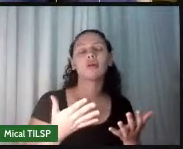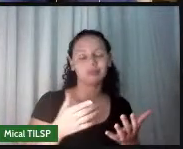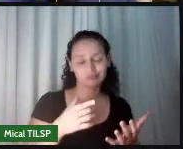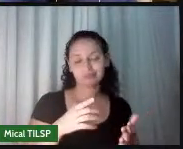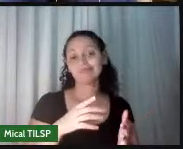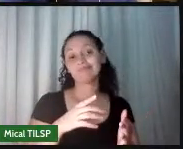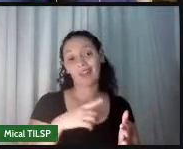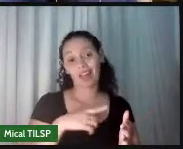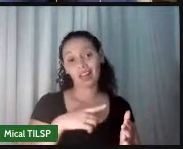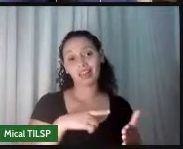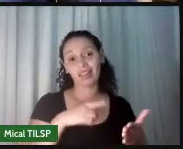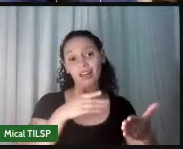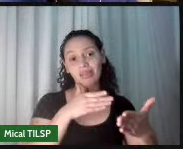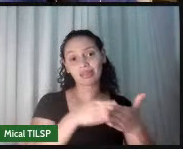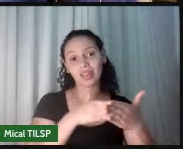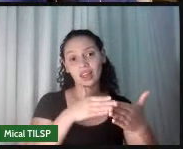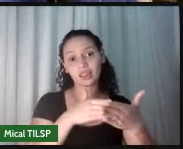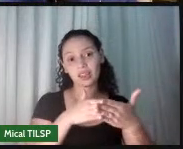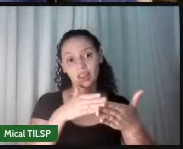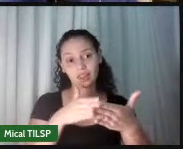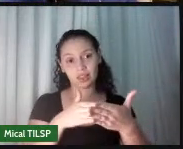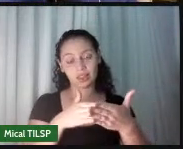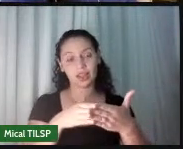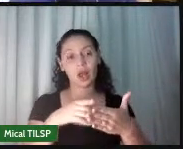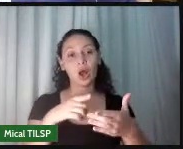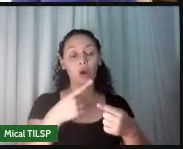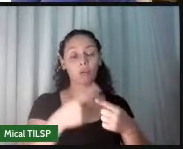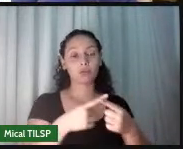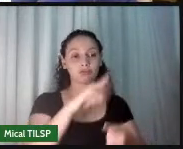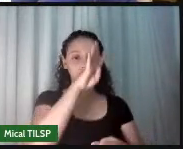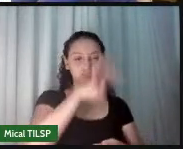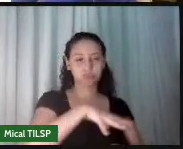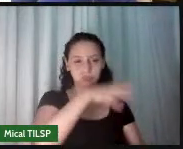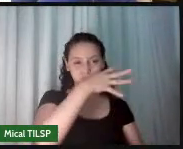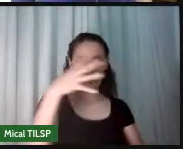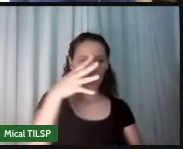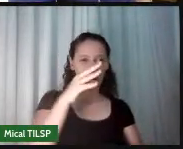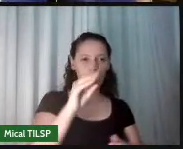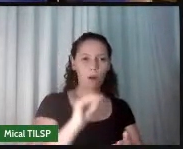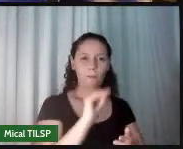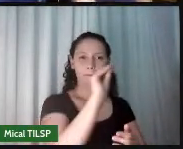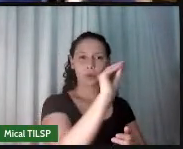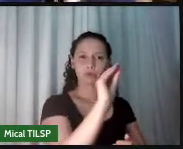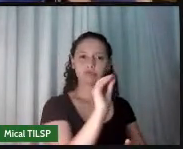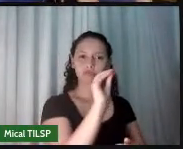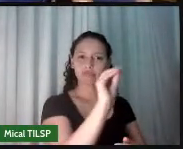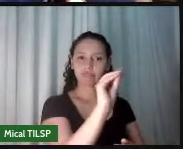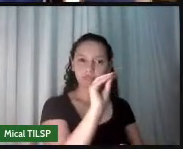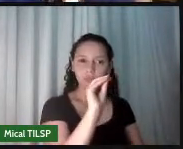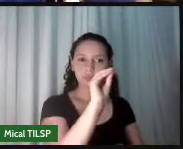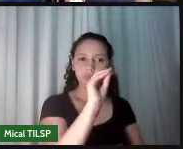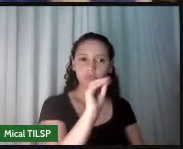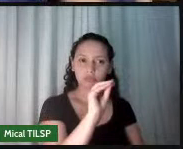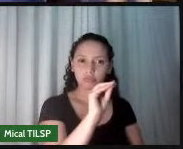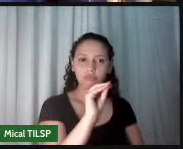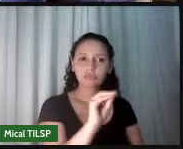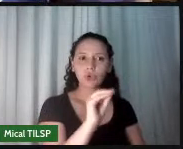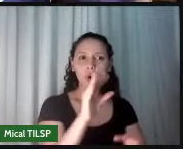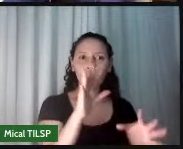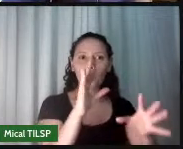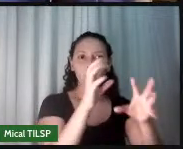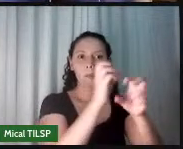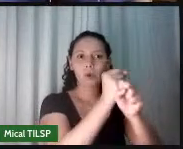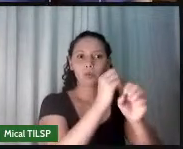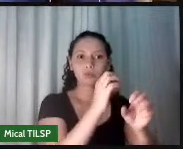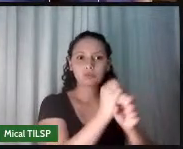sendo jogado na planilha do servidor e a gente vai calculando isso, vai computando isso. Chega um momento que esse limite